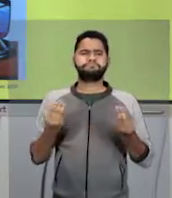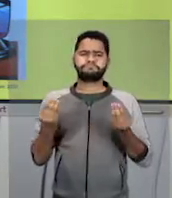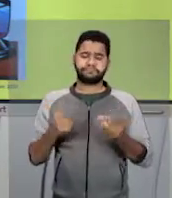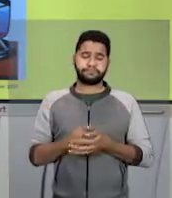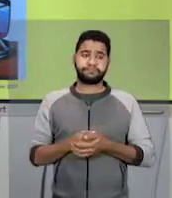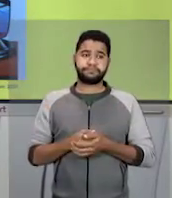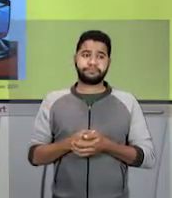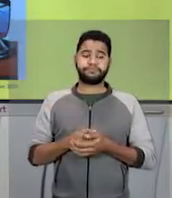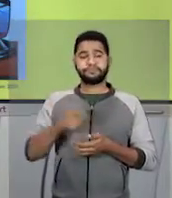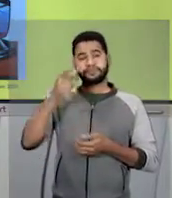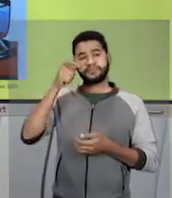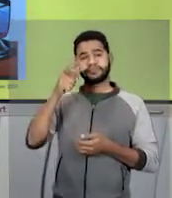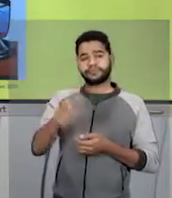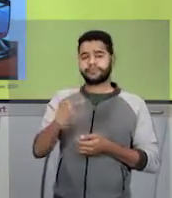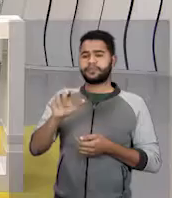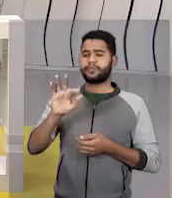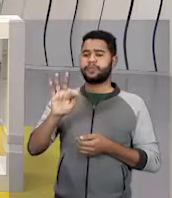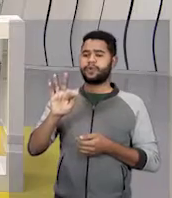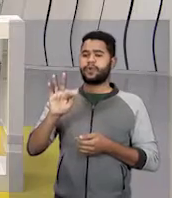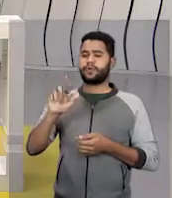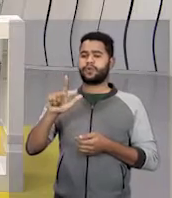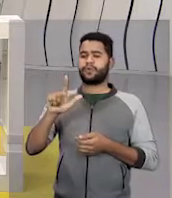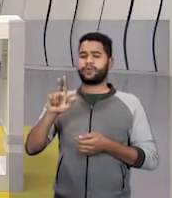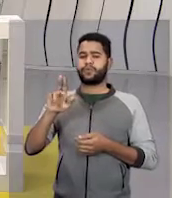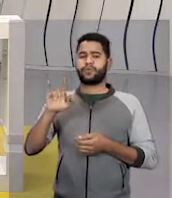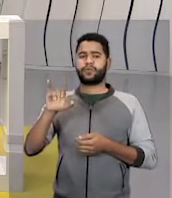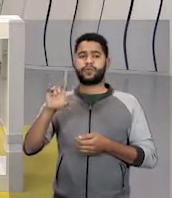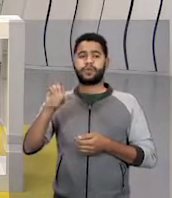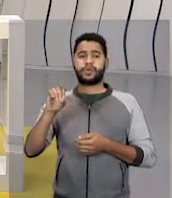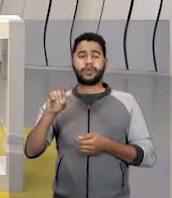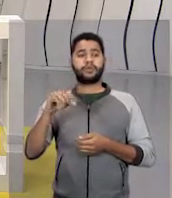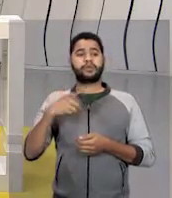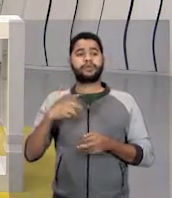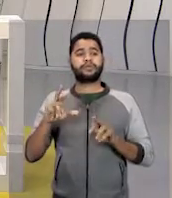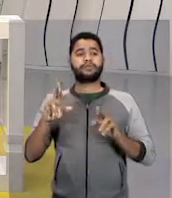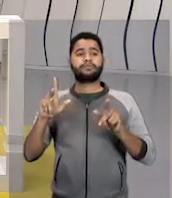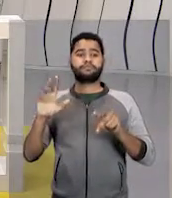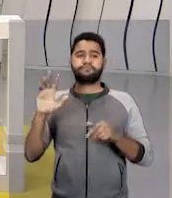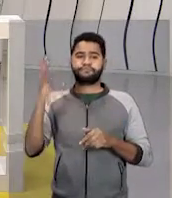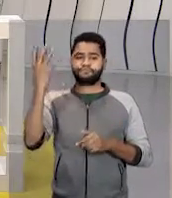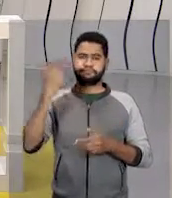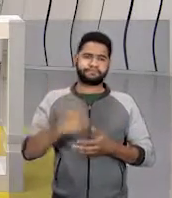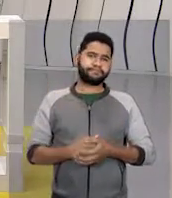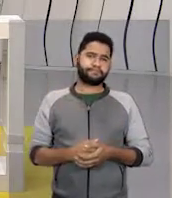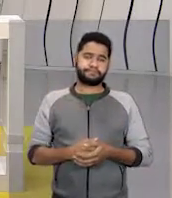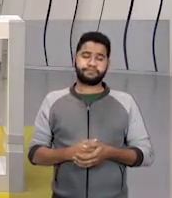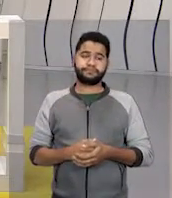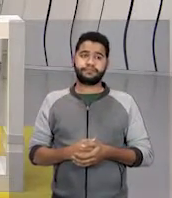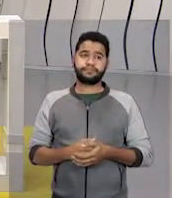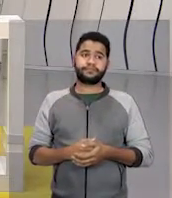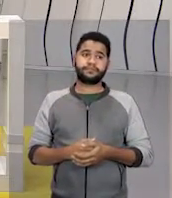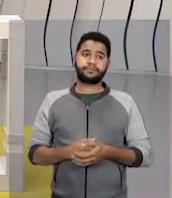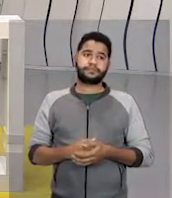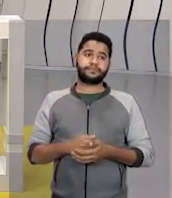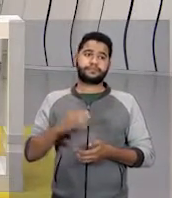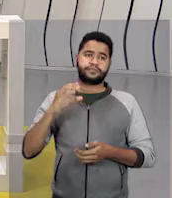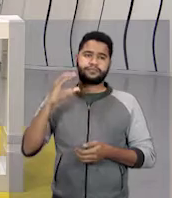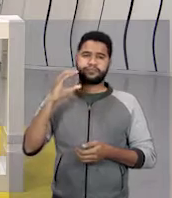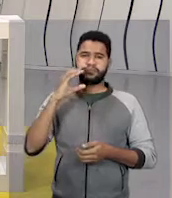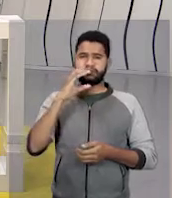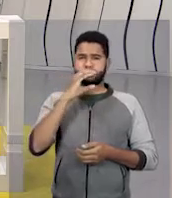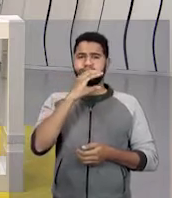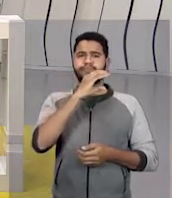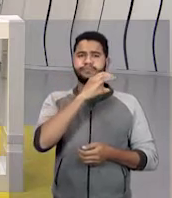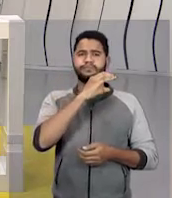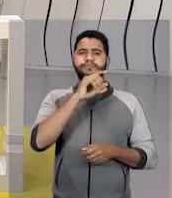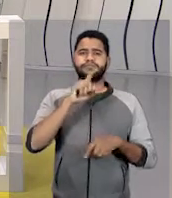parte interessante nos fluidos que faz com que seja diferente a situação. Bom, ao aquecer um